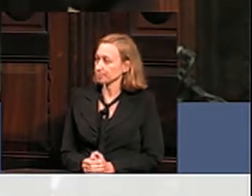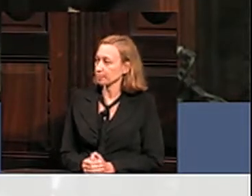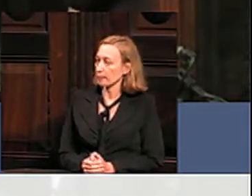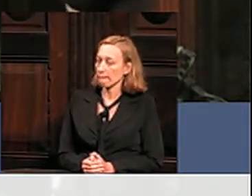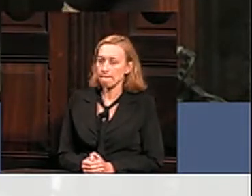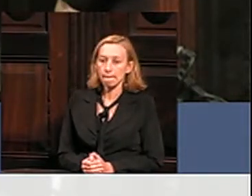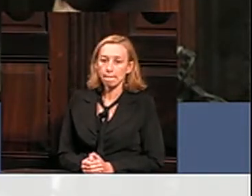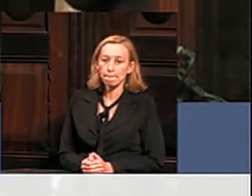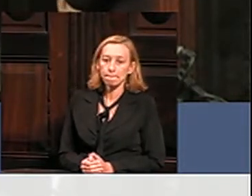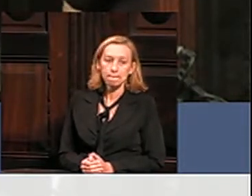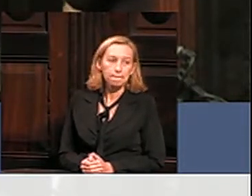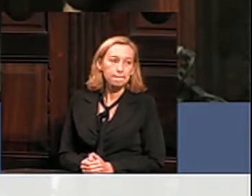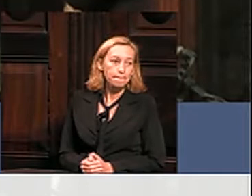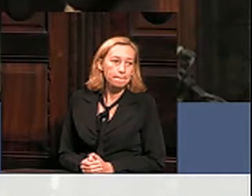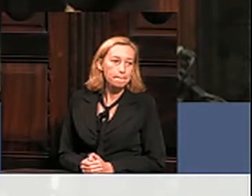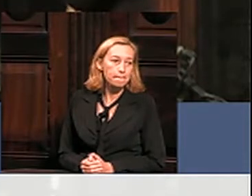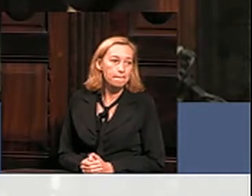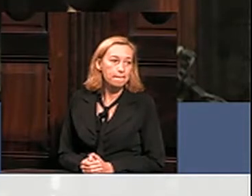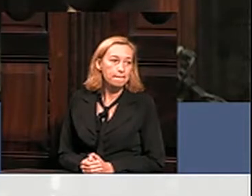Deputado André